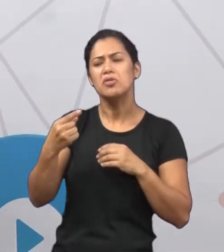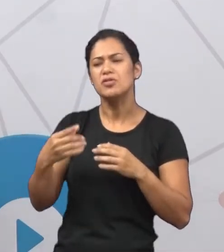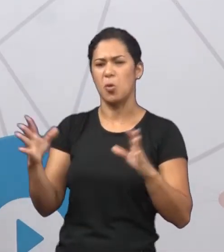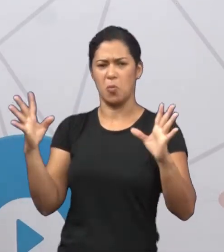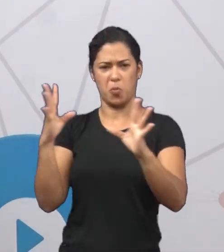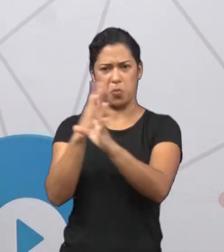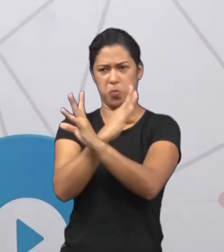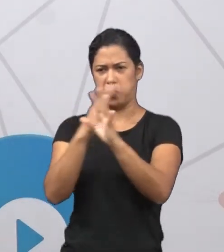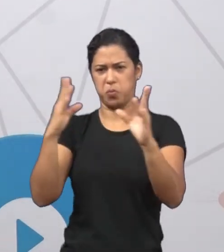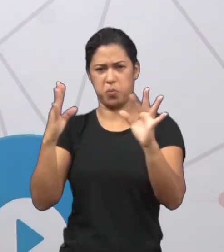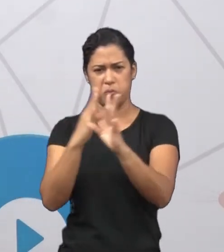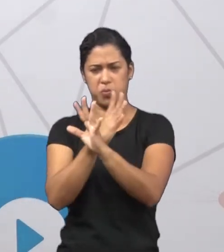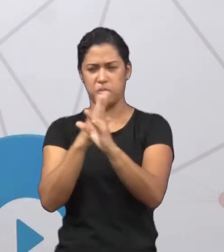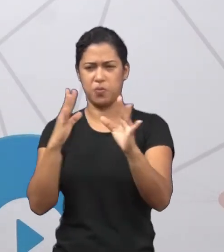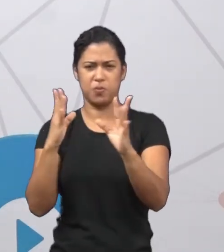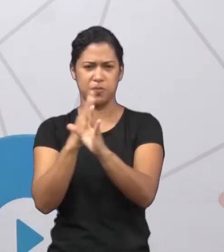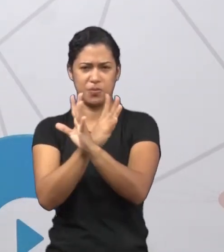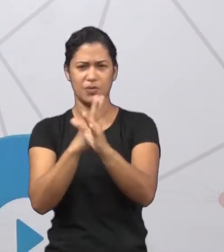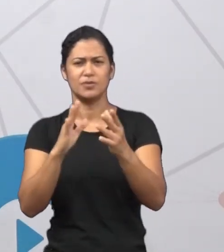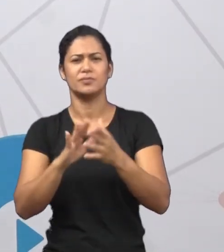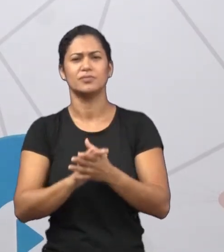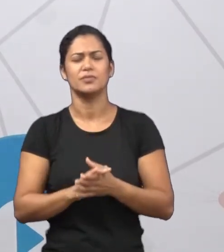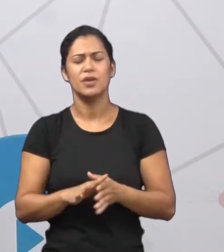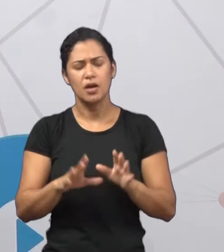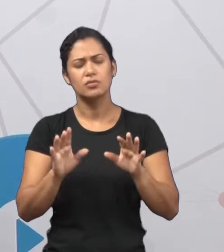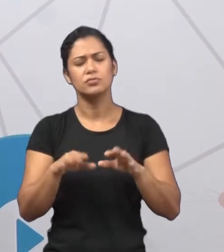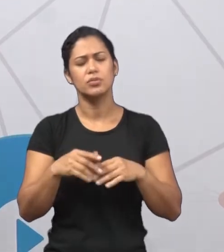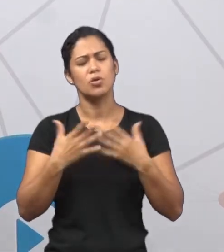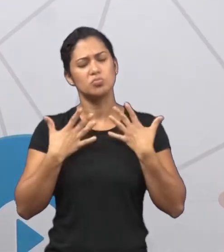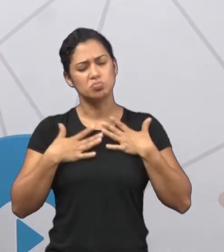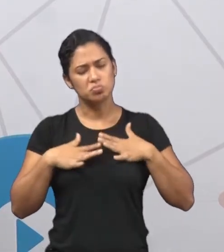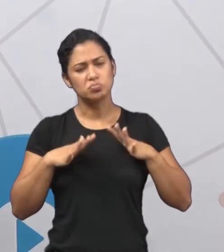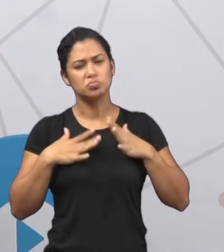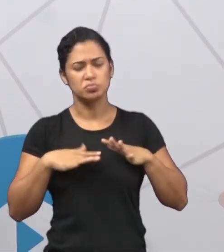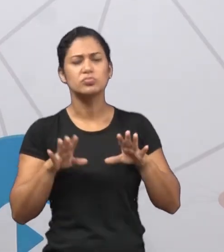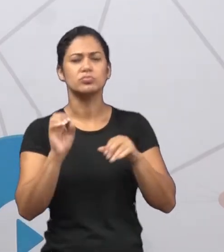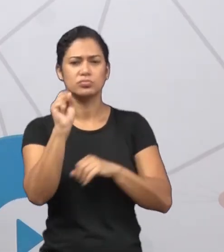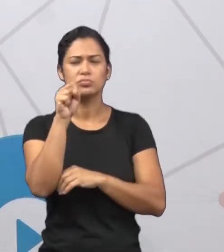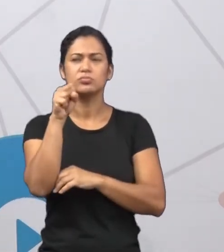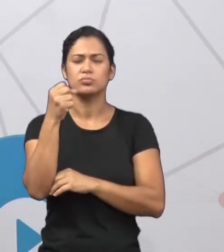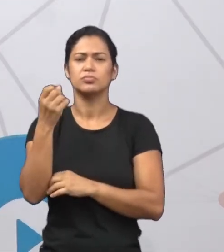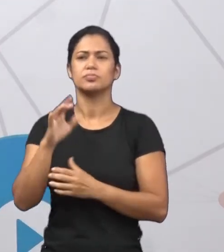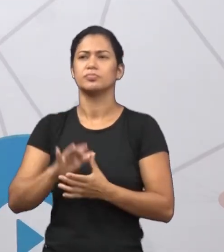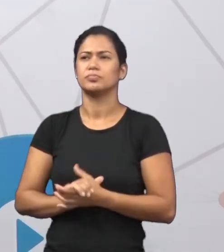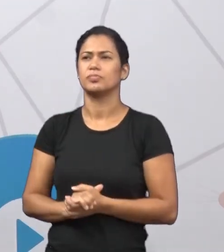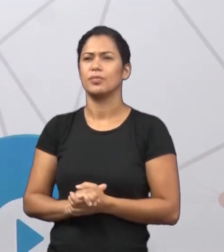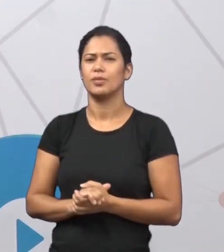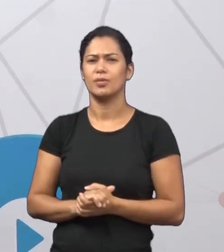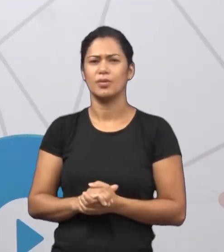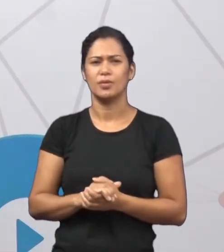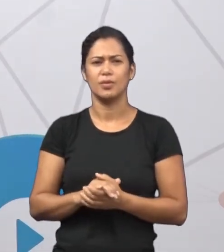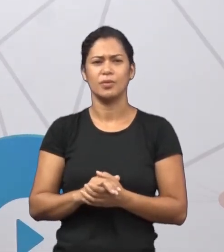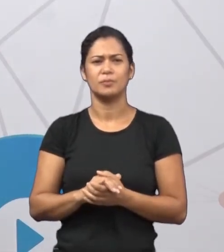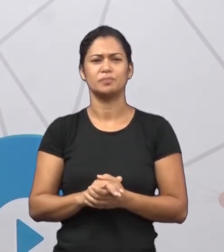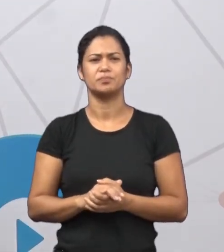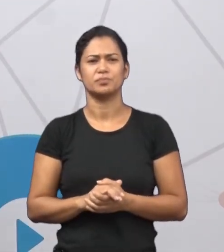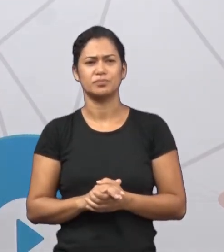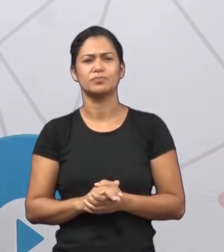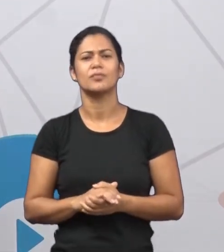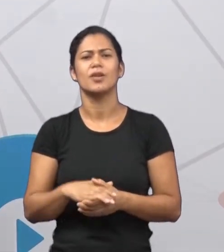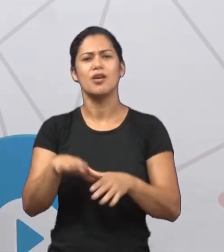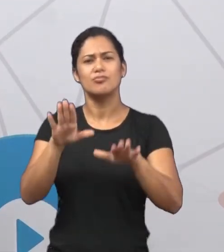nenhum. Mas geralmente ela é ou tranquila ou um pouco movimentada demais. Tudo certo até aí,